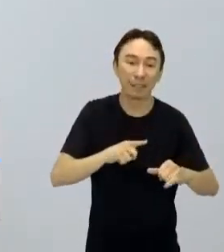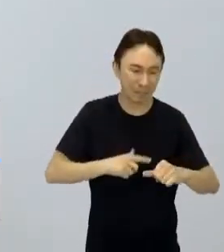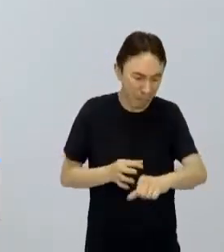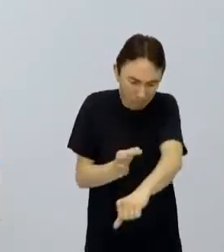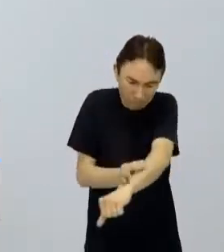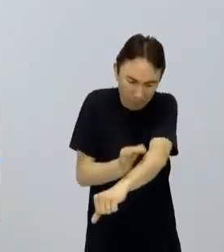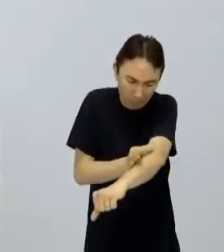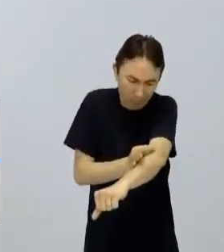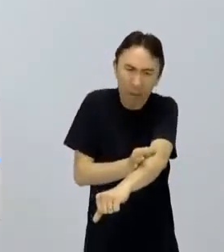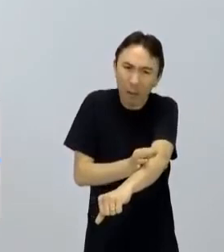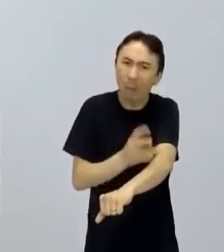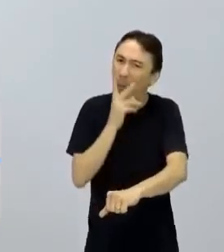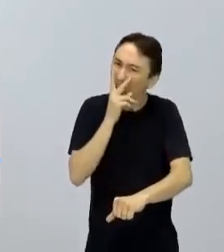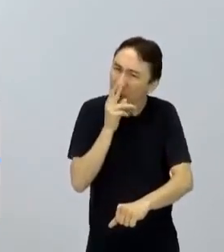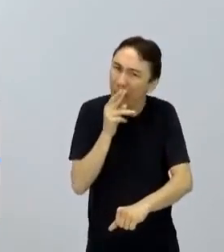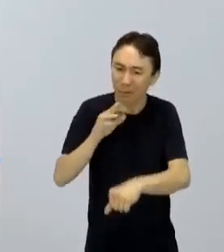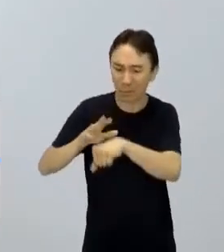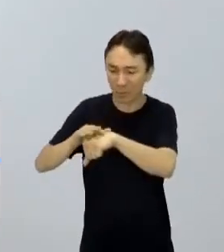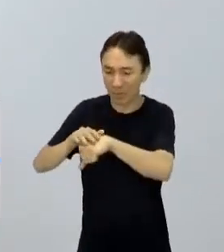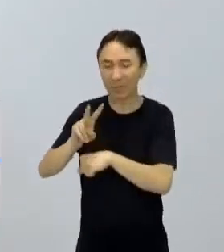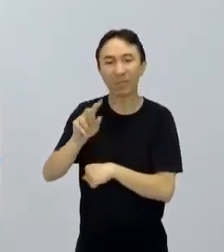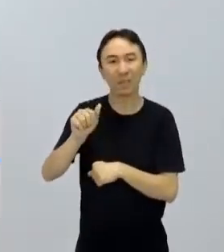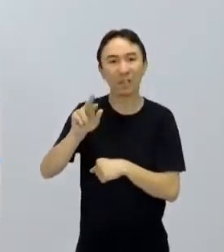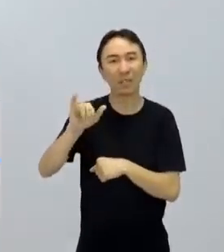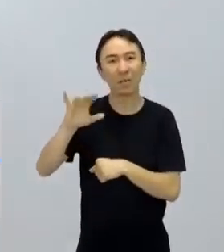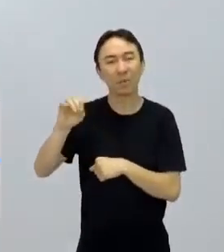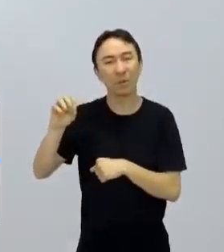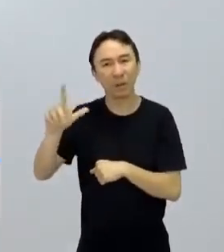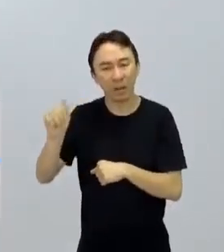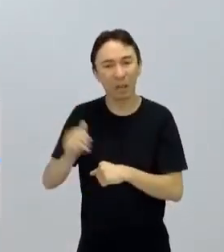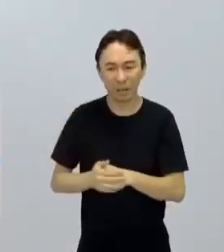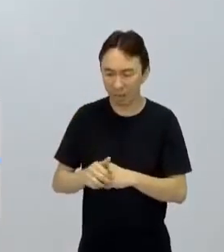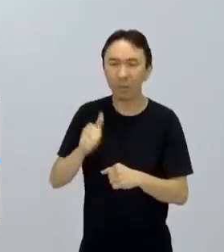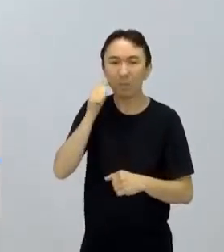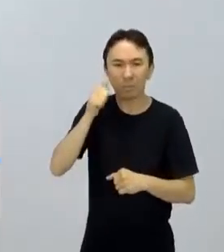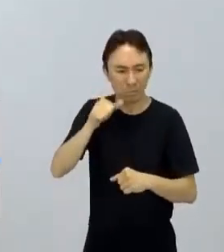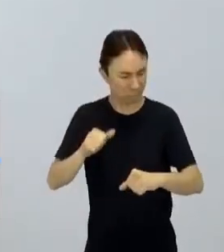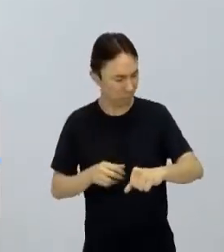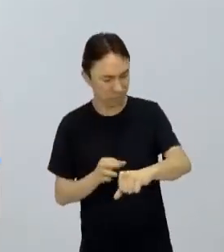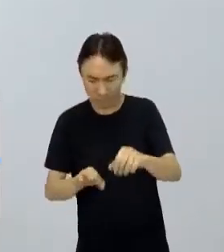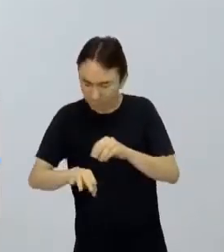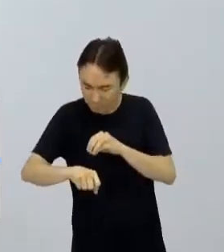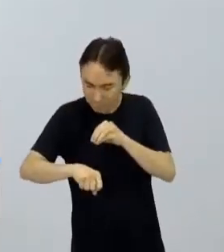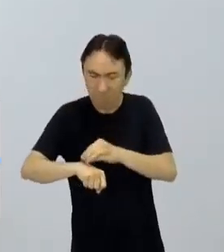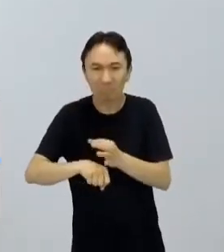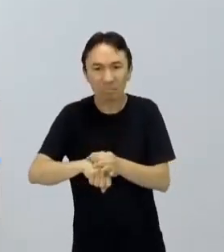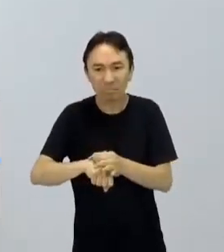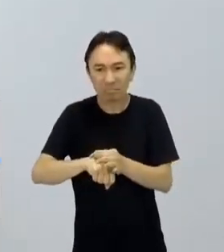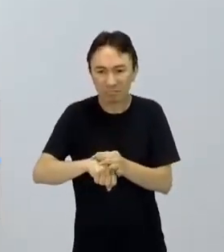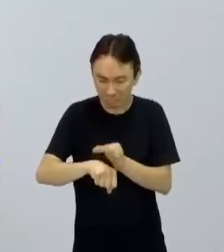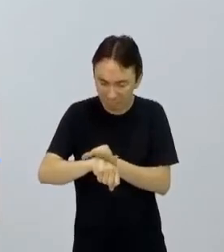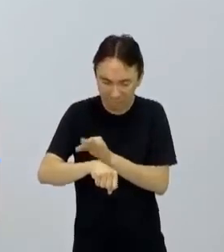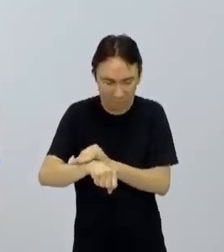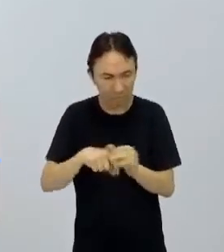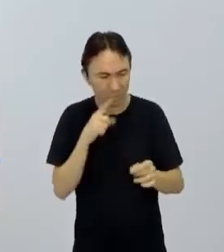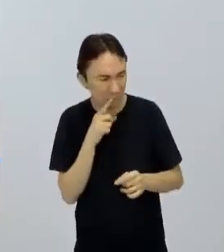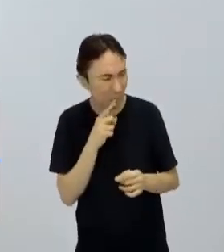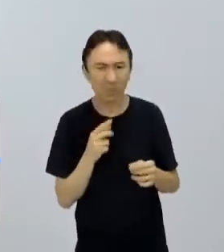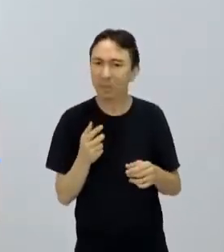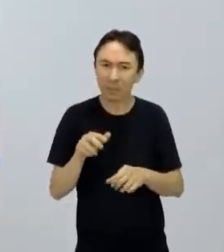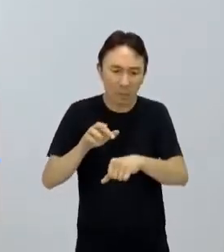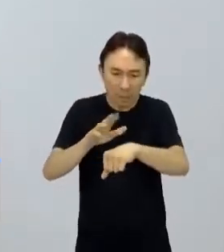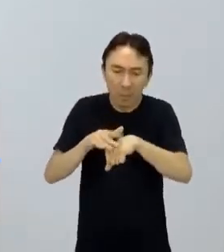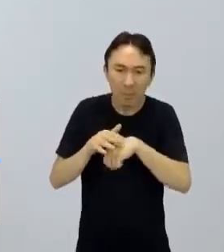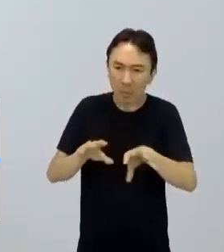mão e ela nunca pegava varíola. Ele começou a observar isso, e aí ele foi estudar lá o porquê. Então ele chegou à conclusão que a vaca tinha